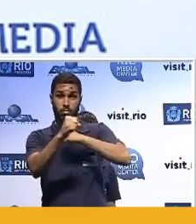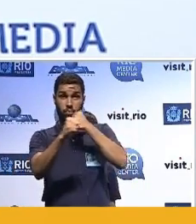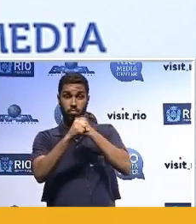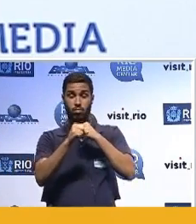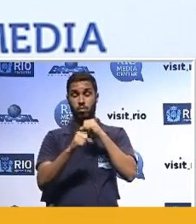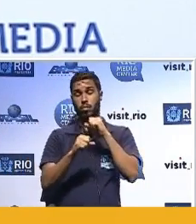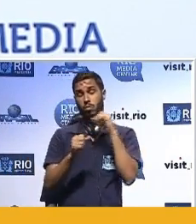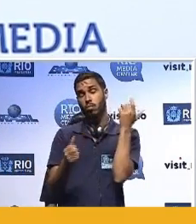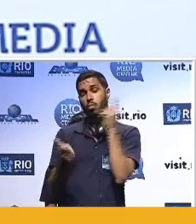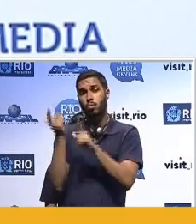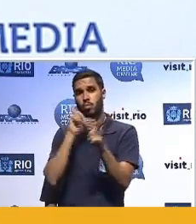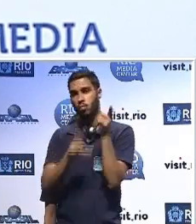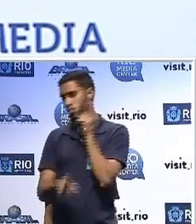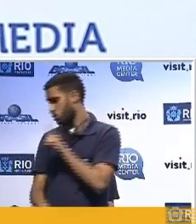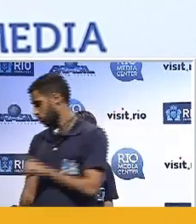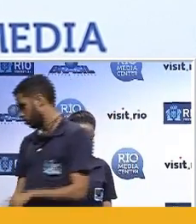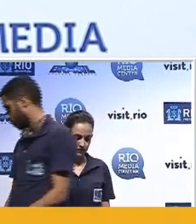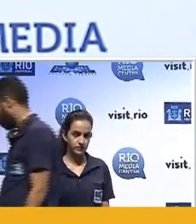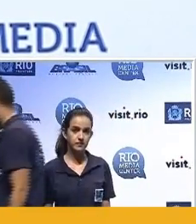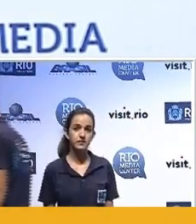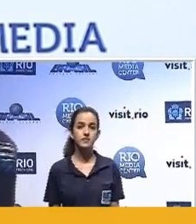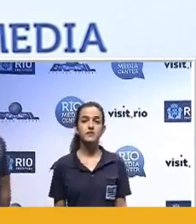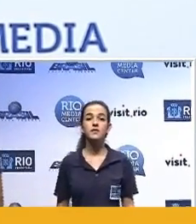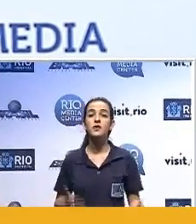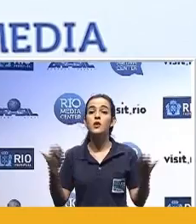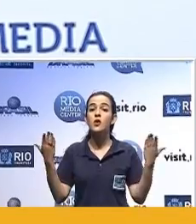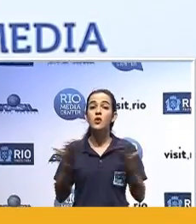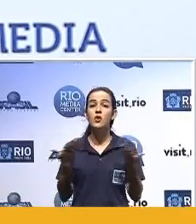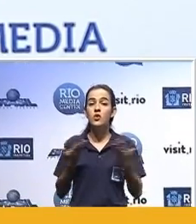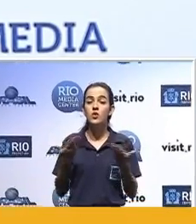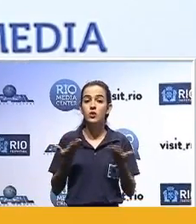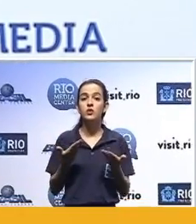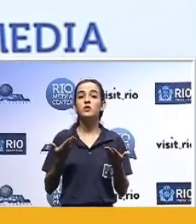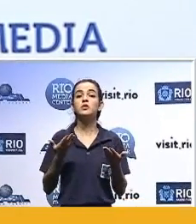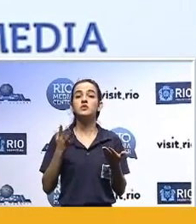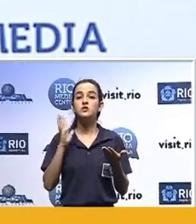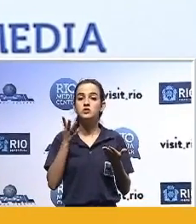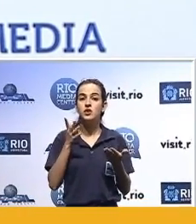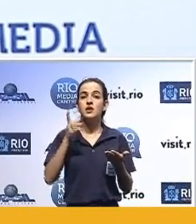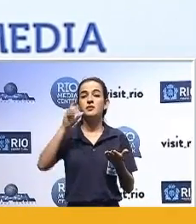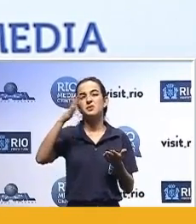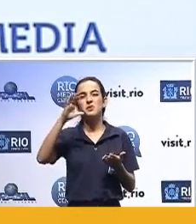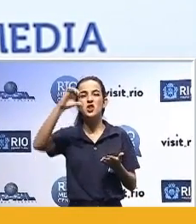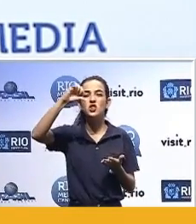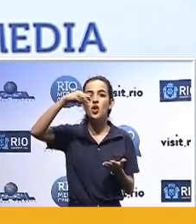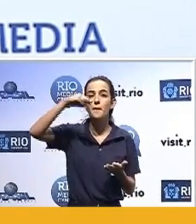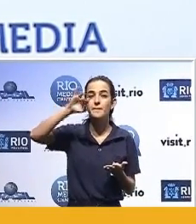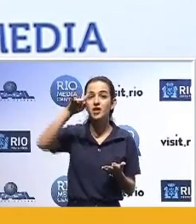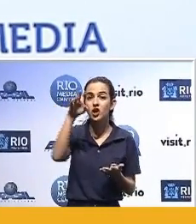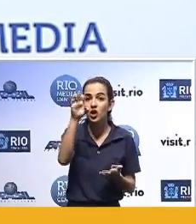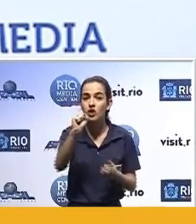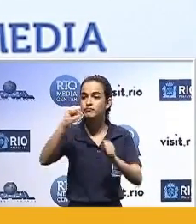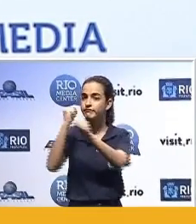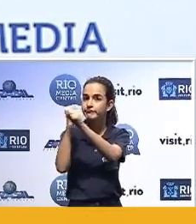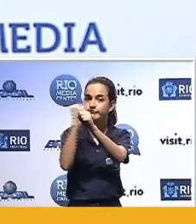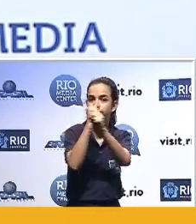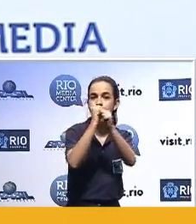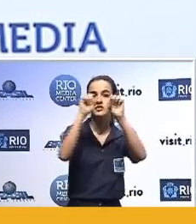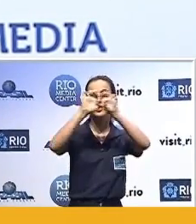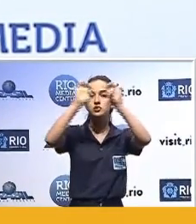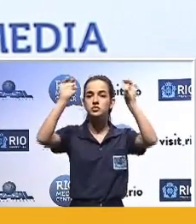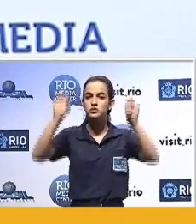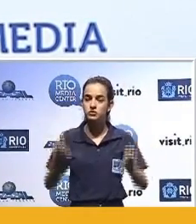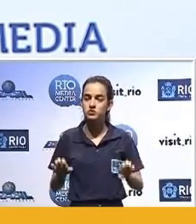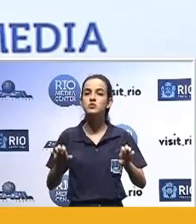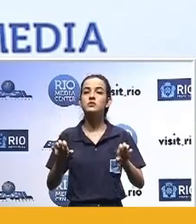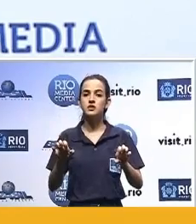nós vimos fazendo. Hoje, a gente já aplicou perto de 9 bilhões de reais em obras de infraestrutura,